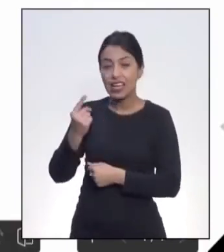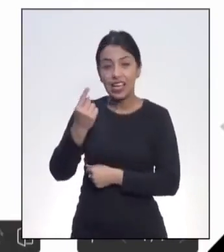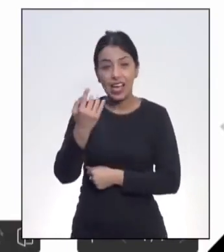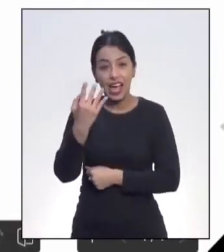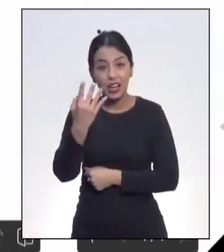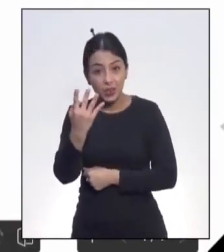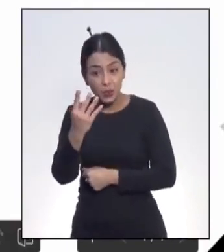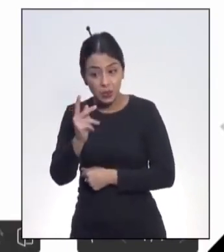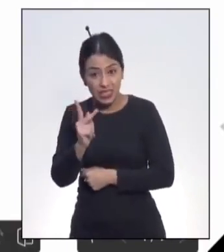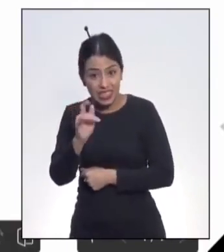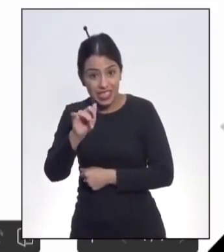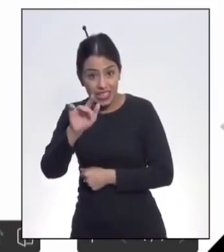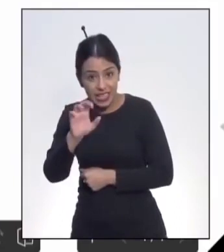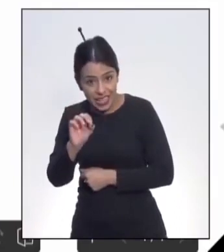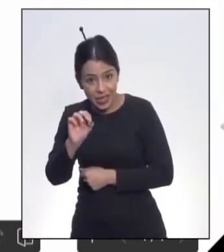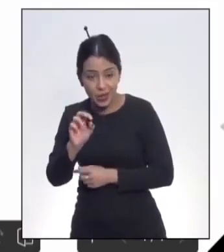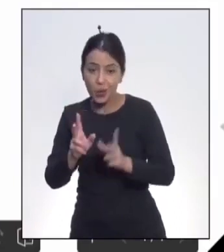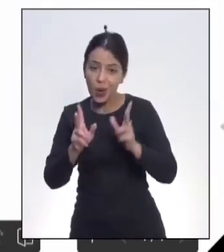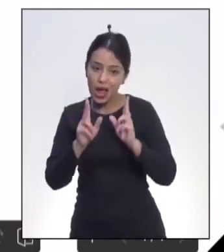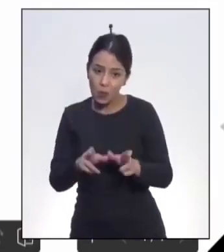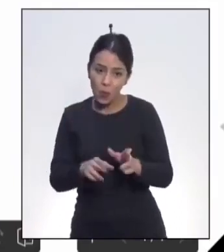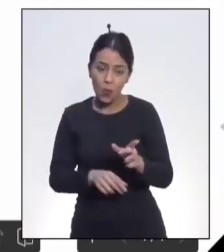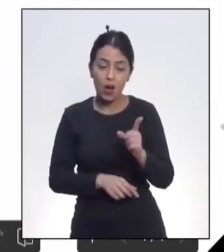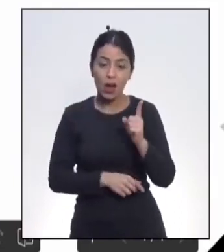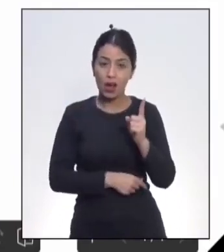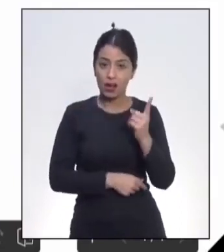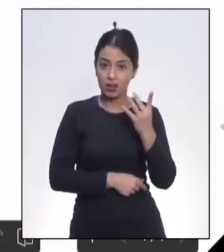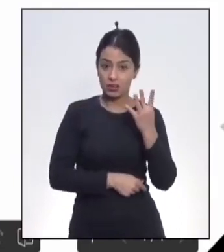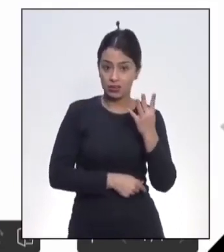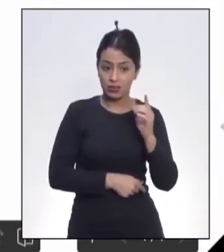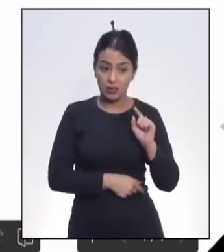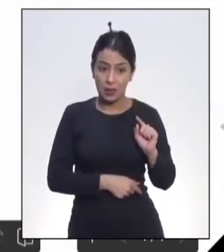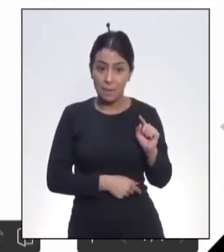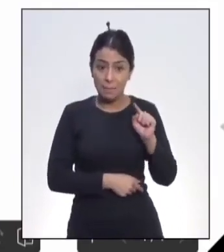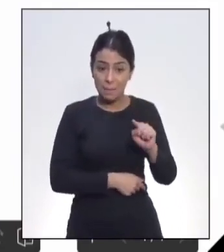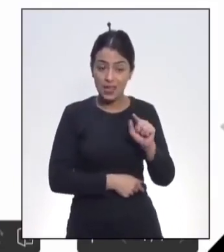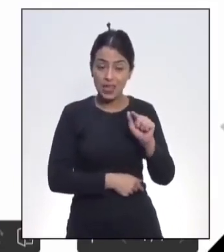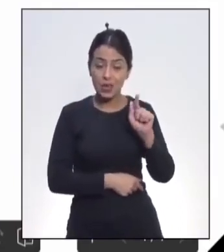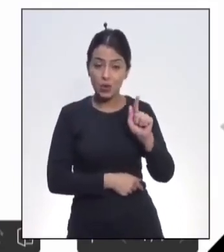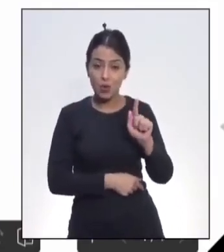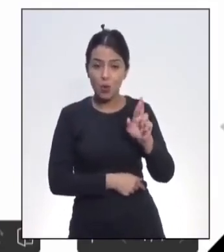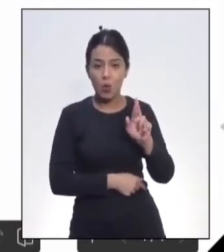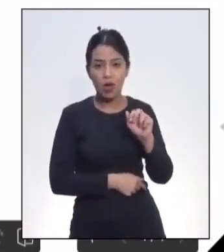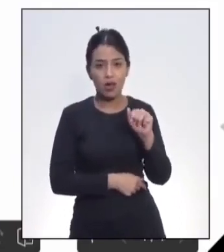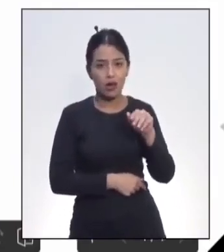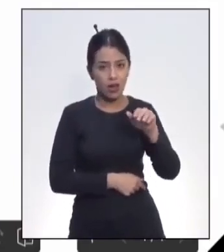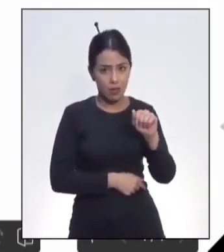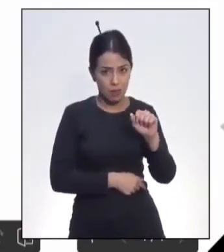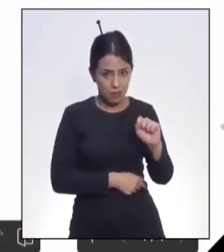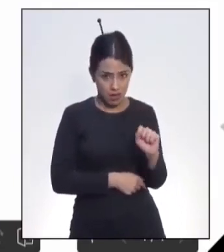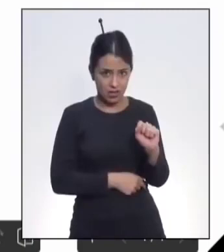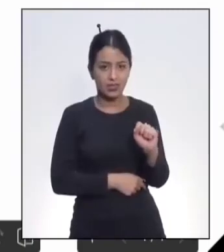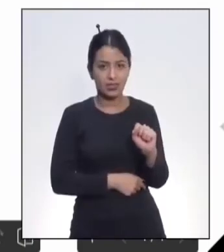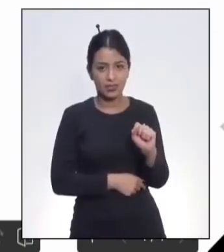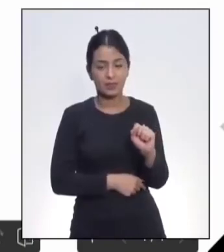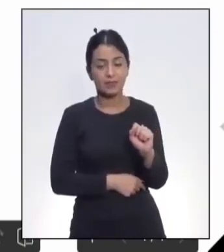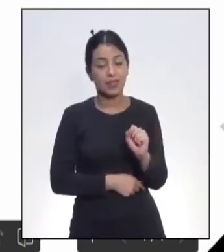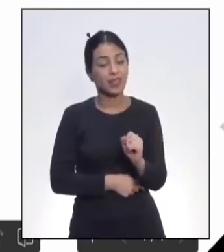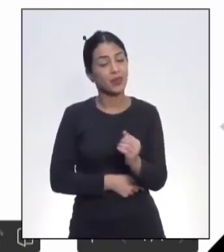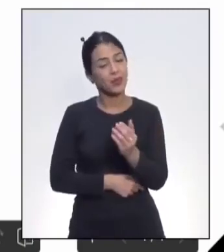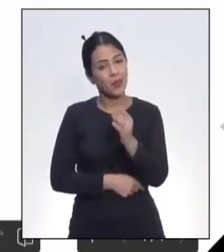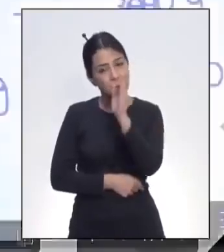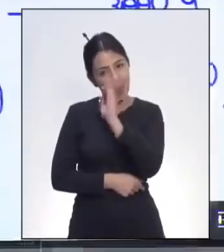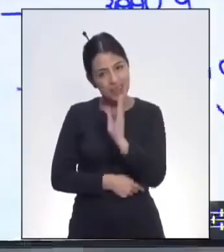lá, cada brasileiro consumiu, em média, 14.000 gramas de carne